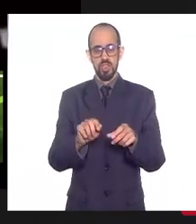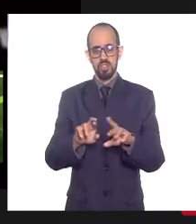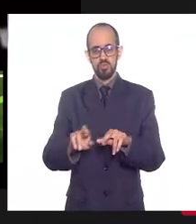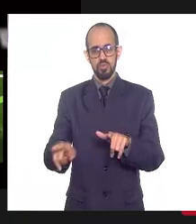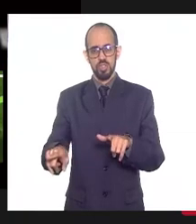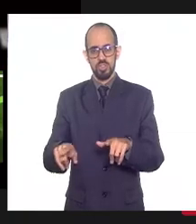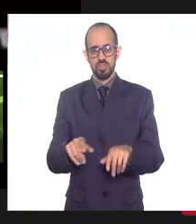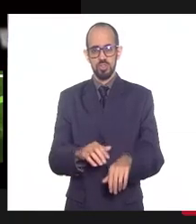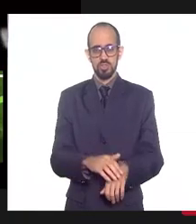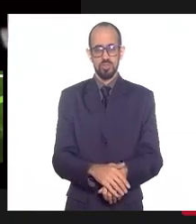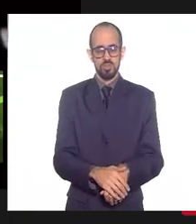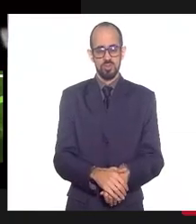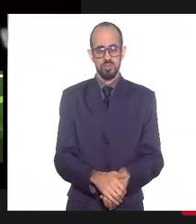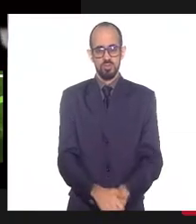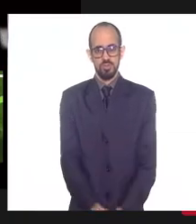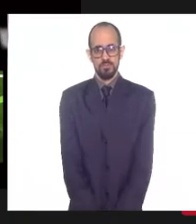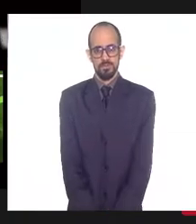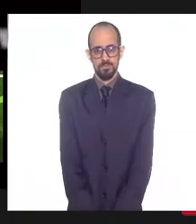diferentes deles.